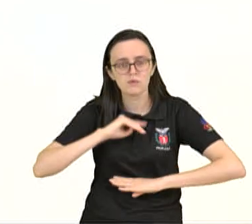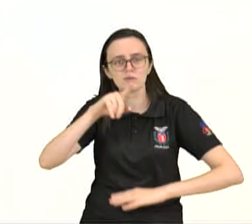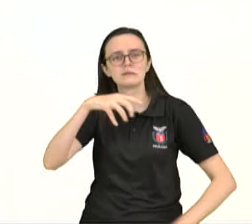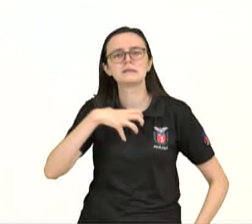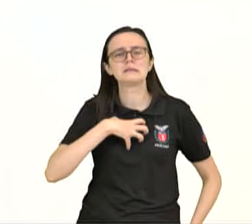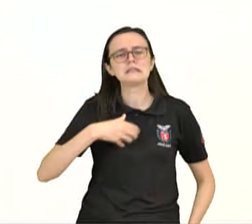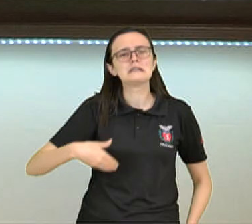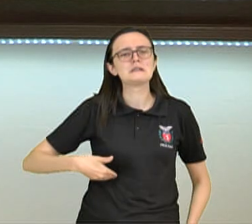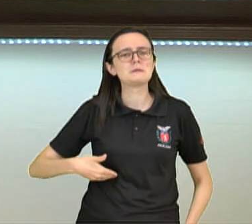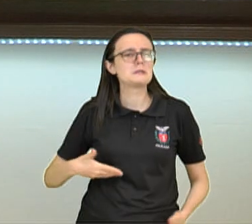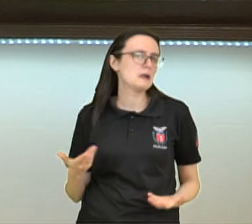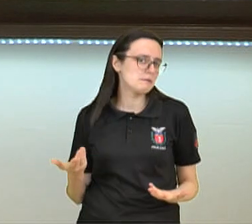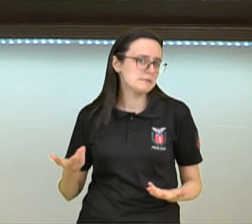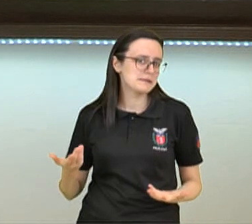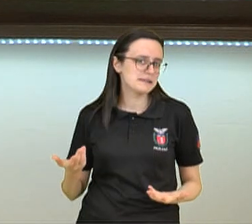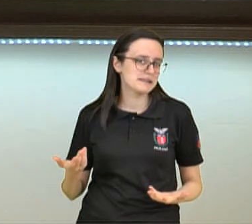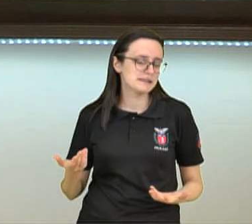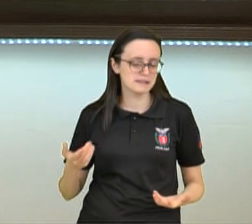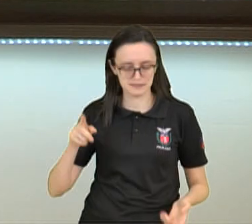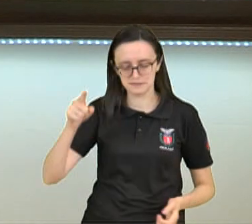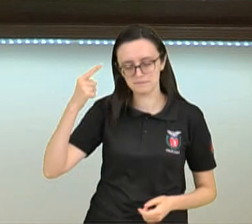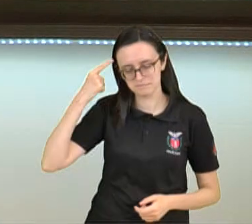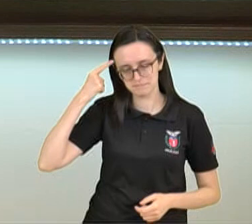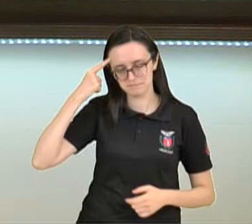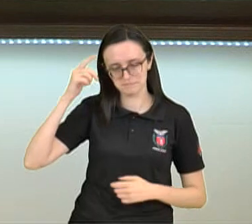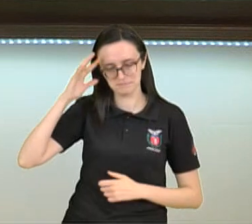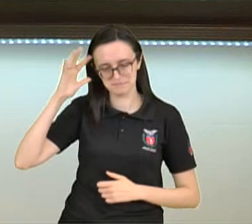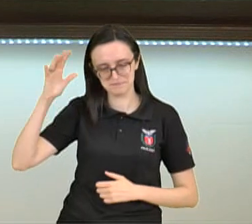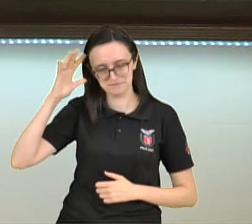fome? Pense lá um pouquinho,